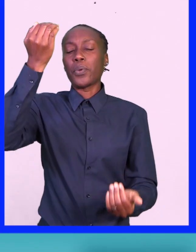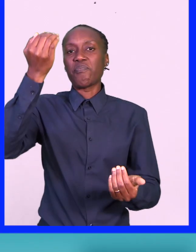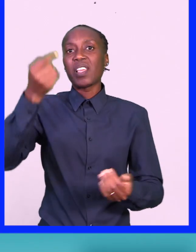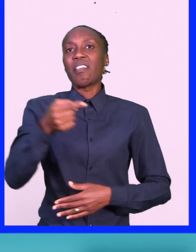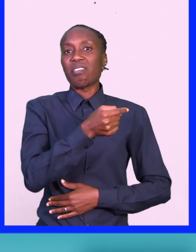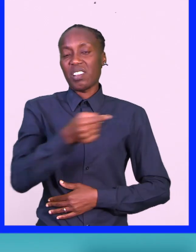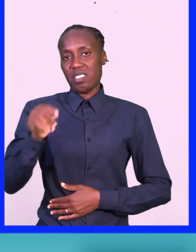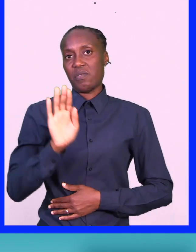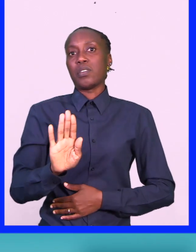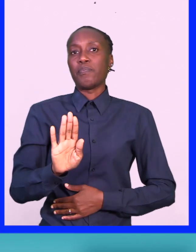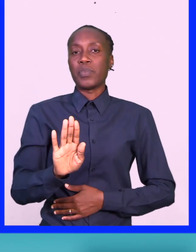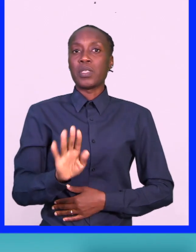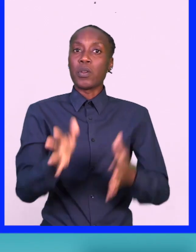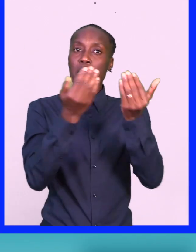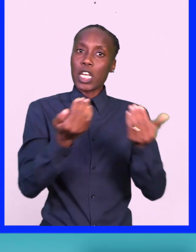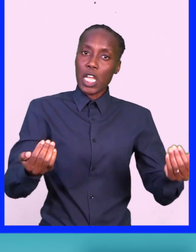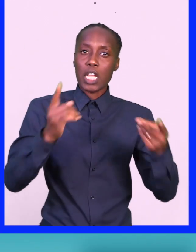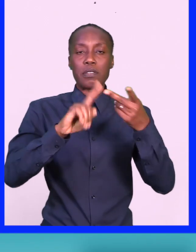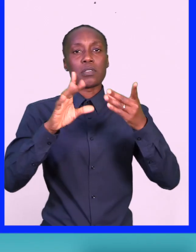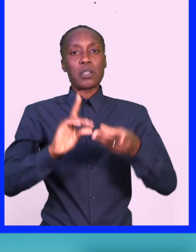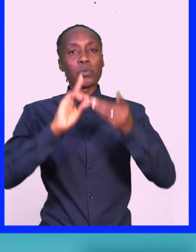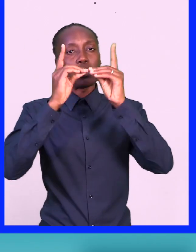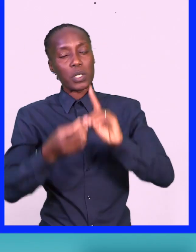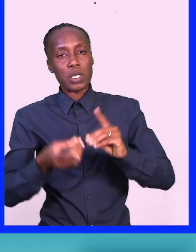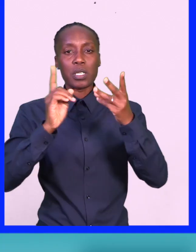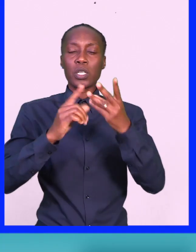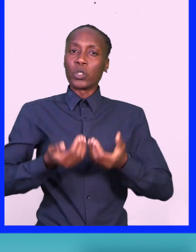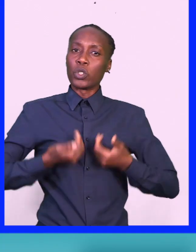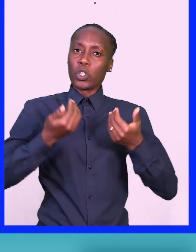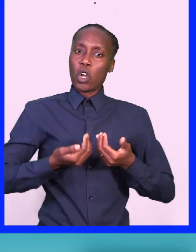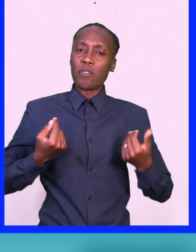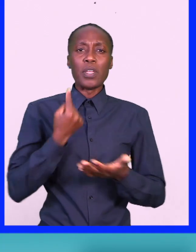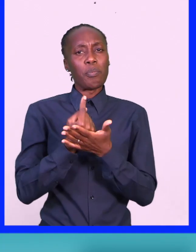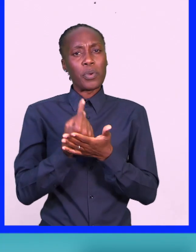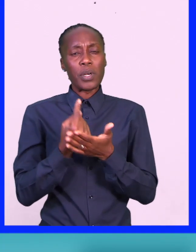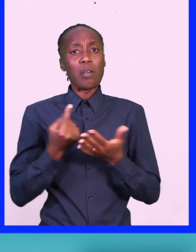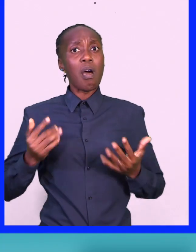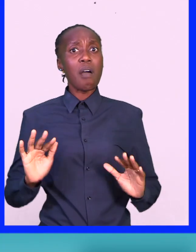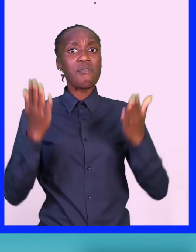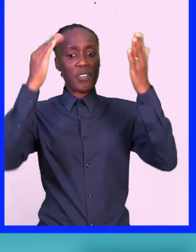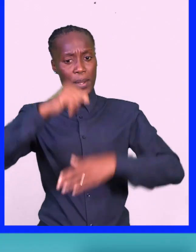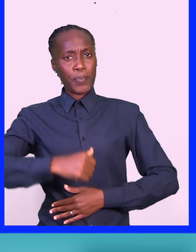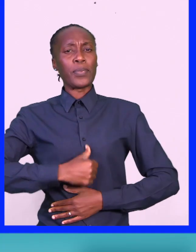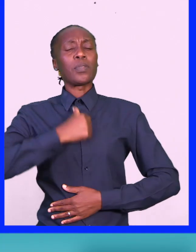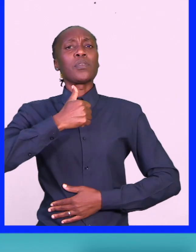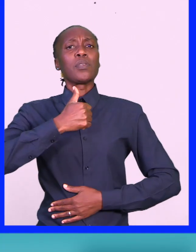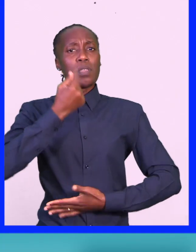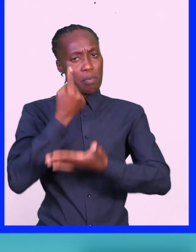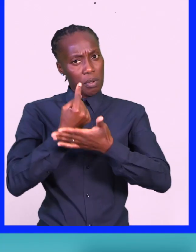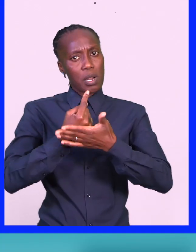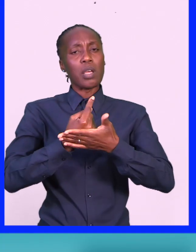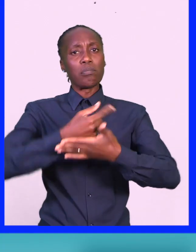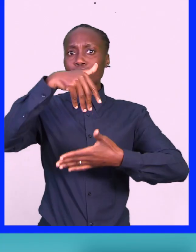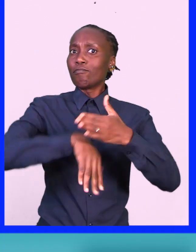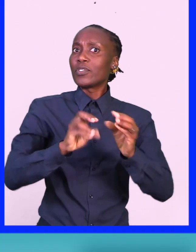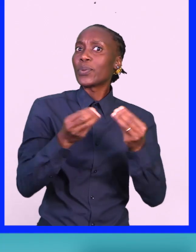as uniões prematuras, deixando as crianças, os adolescentes, jovens, conhecerem mais